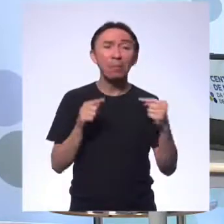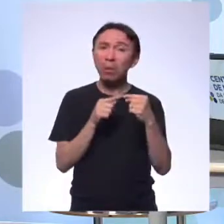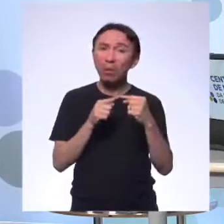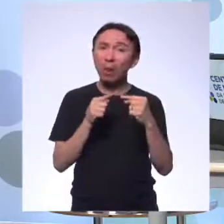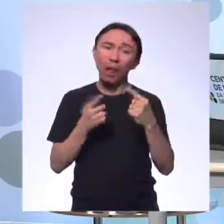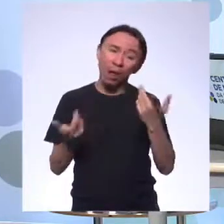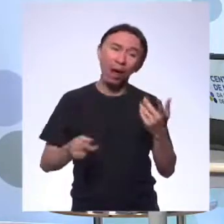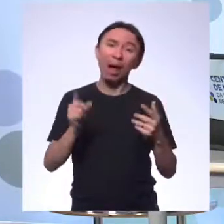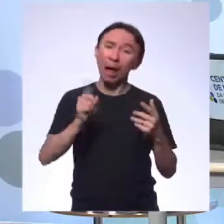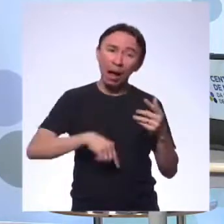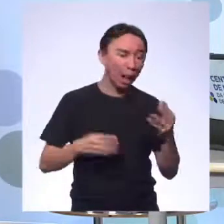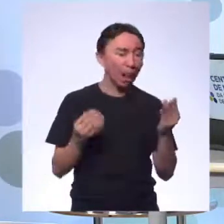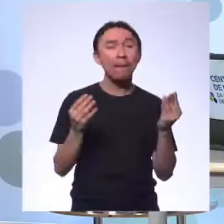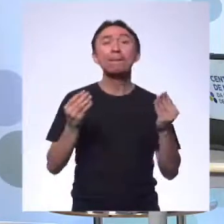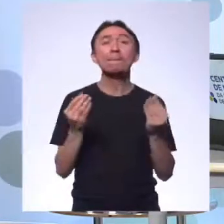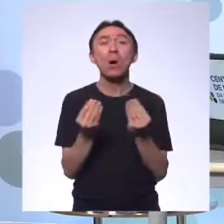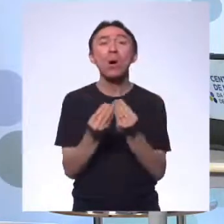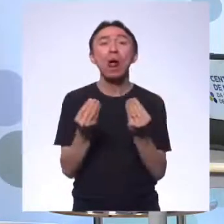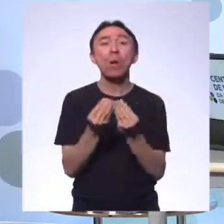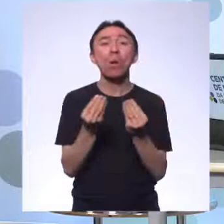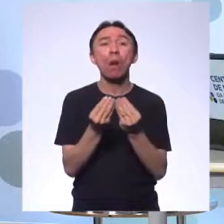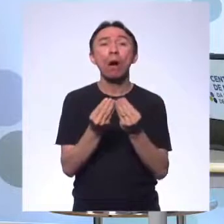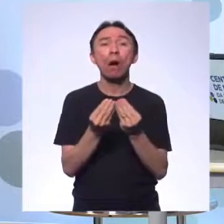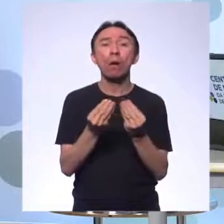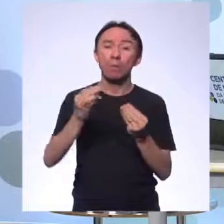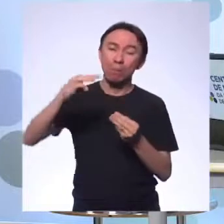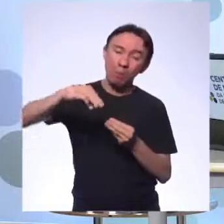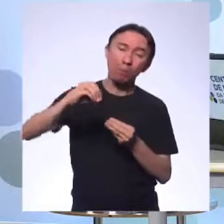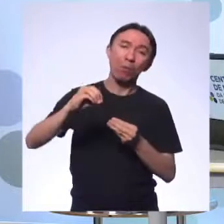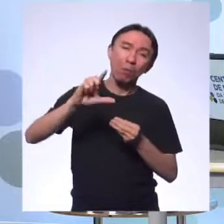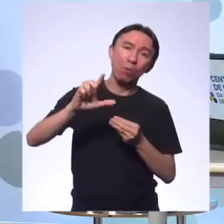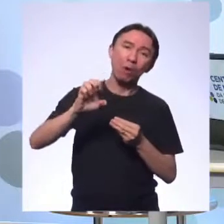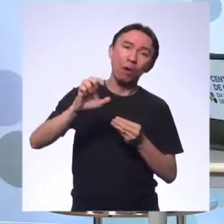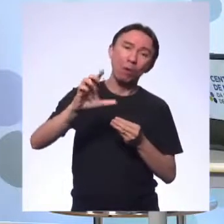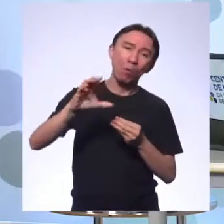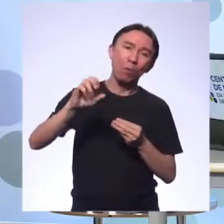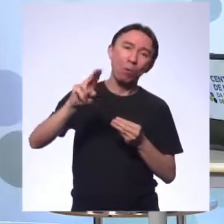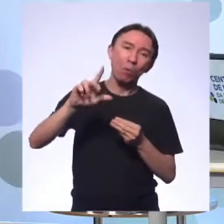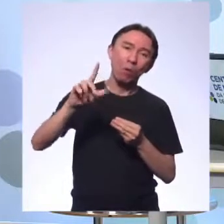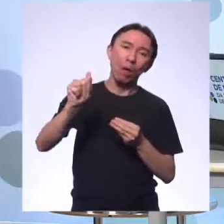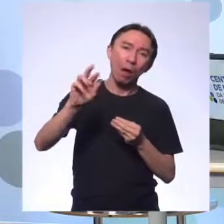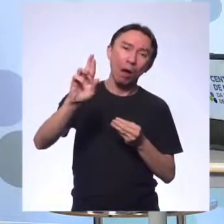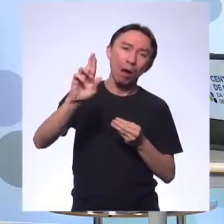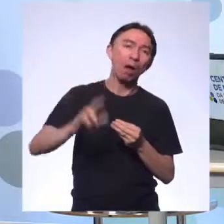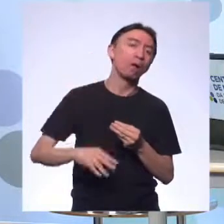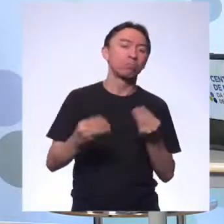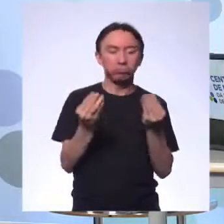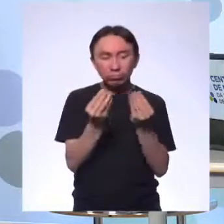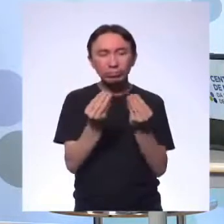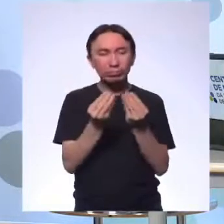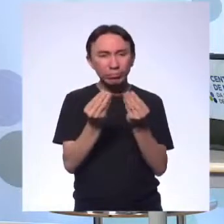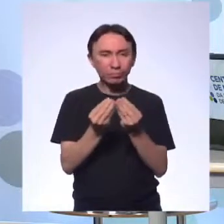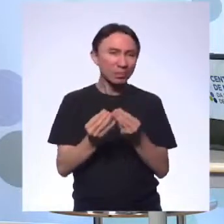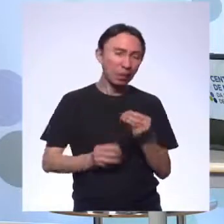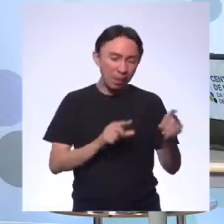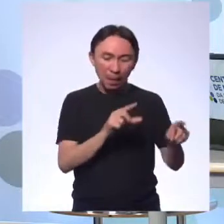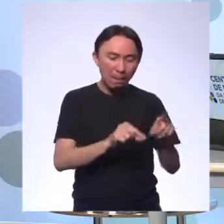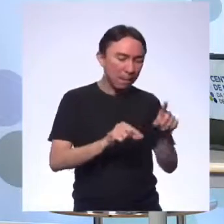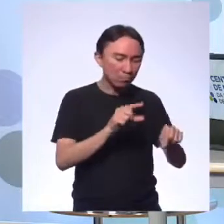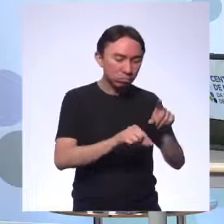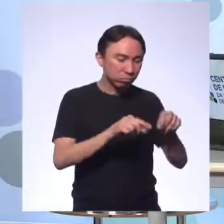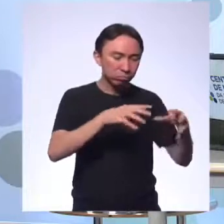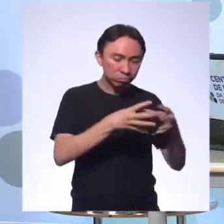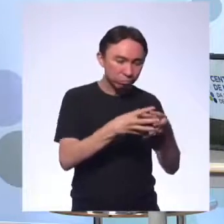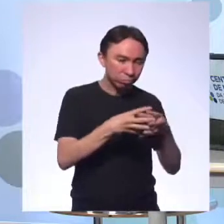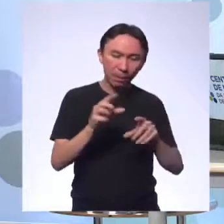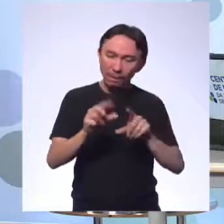essas moléculas, né, a nível molecular. Então, quando a gente fala em sistema de classificação, ao longo dos anos, né,